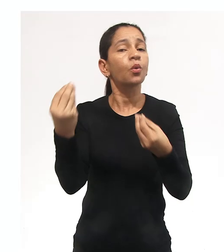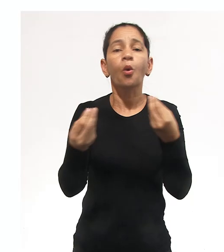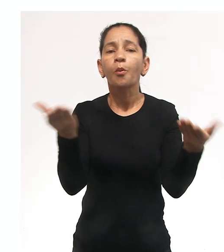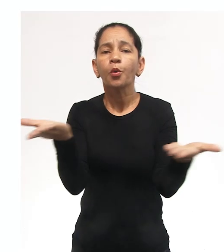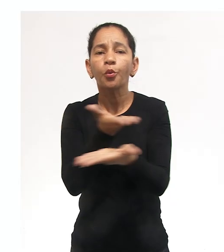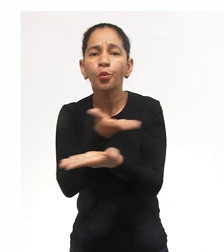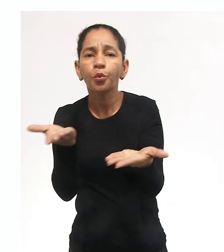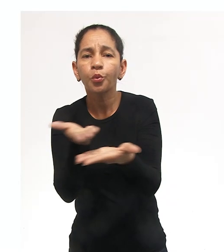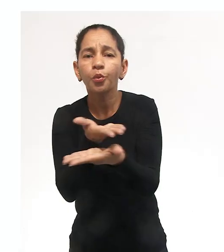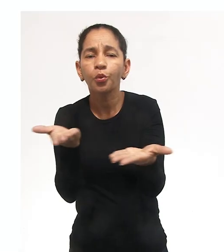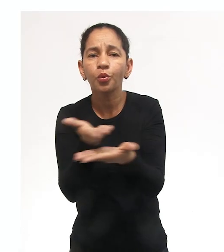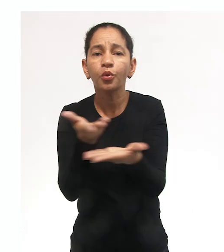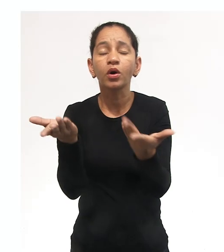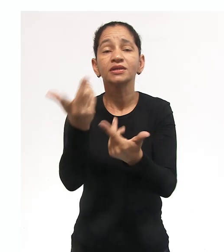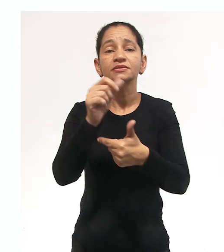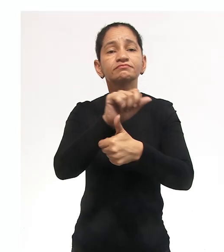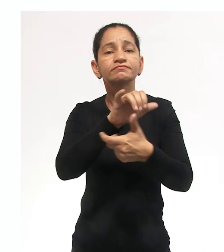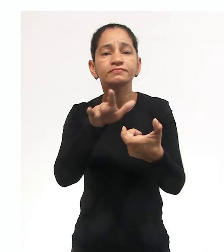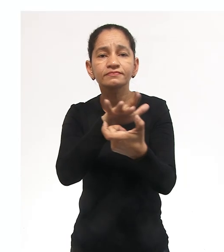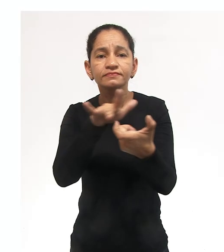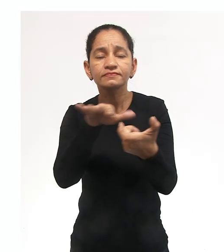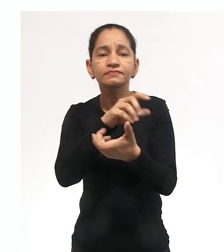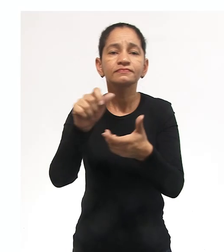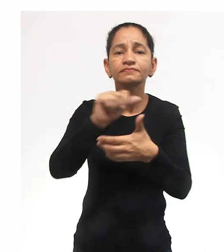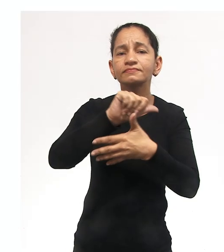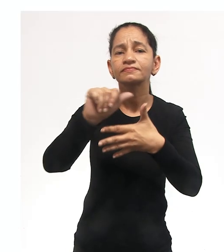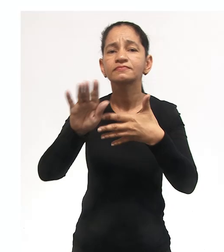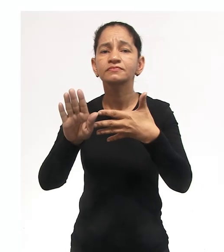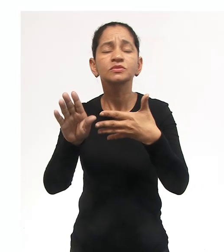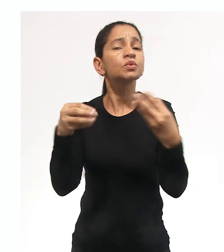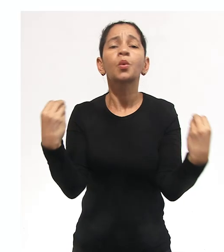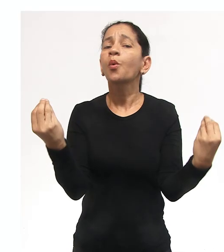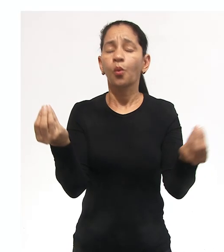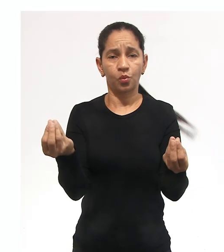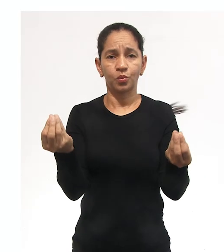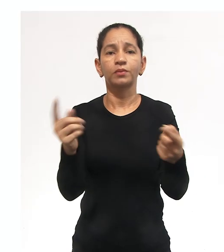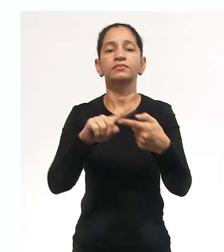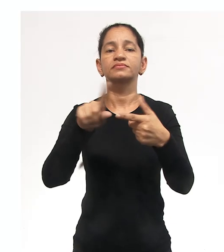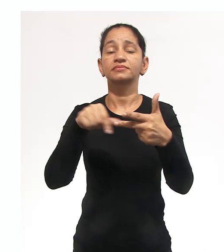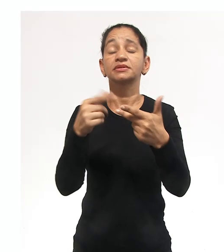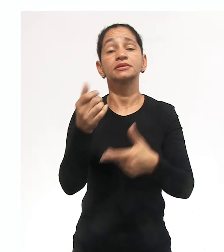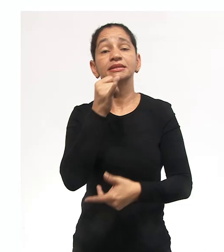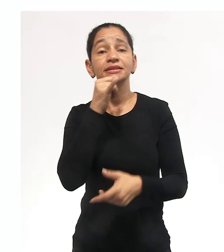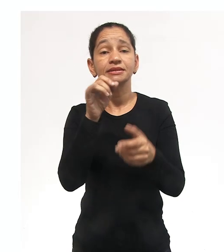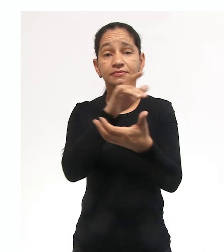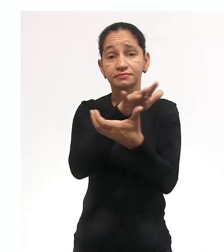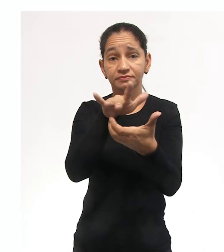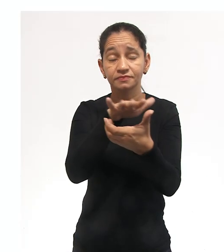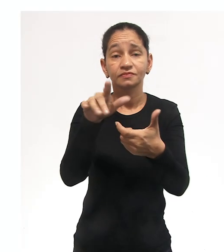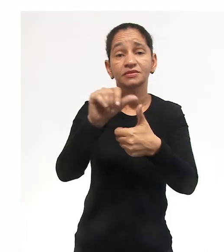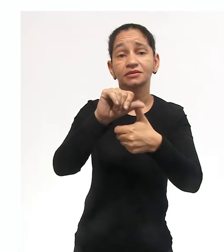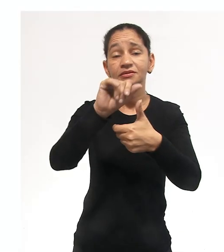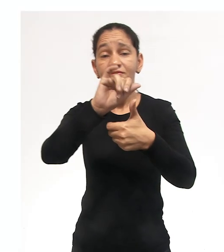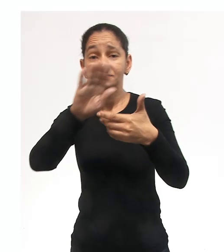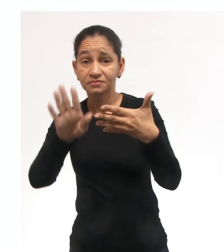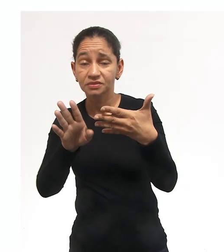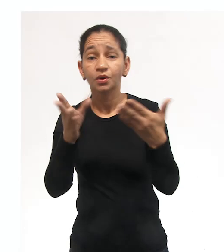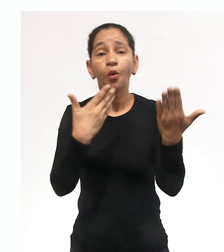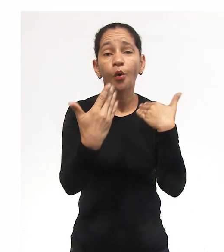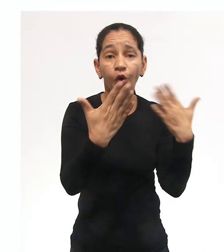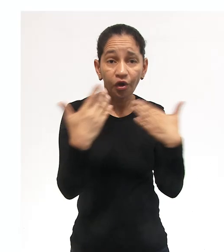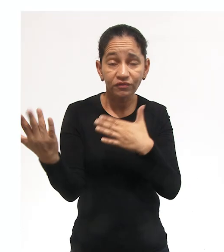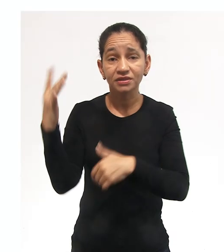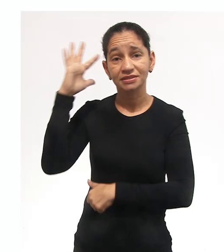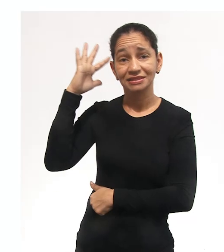a mediação da leitura e da escrita na alfabetização e no letramento. A aula 3, alfabetização e